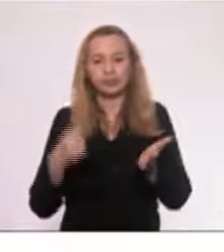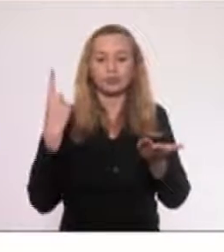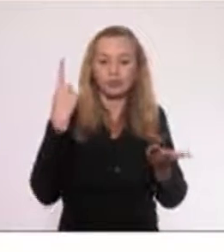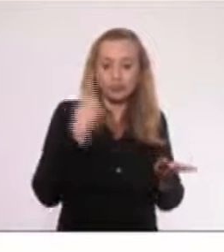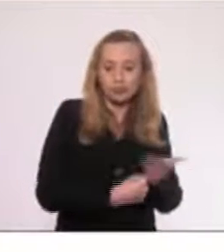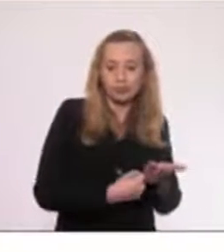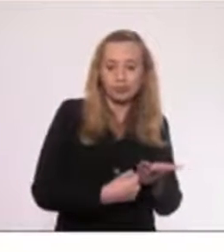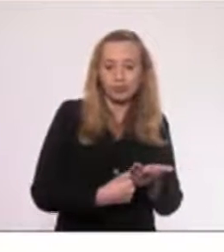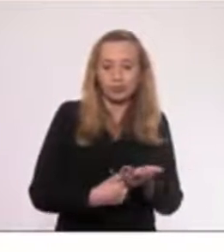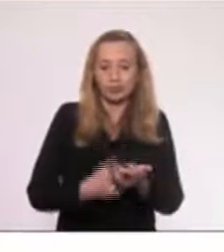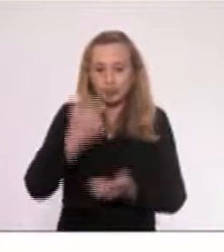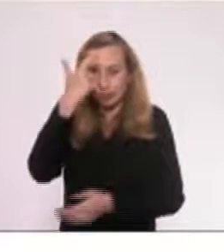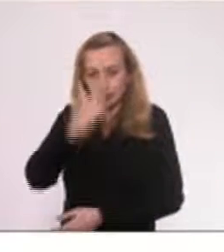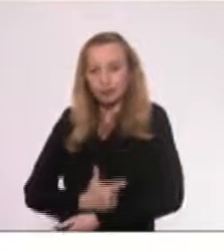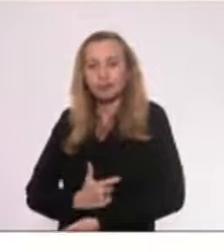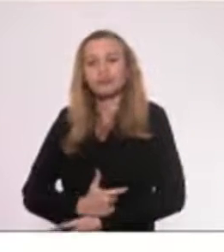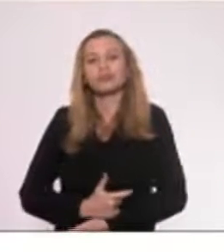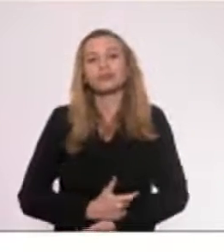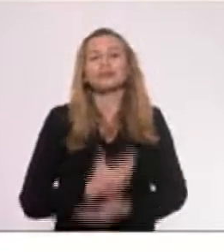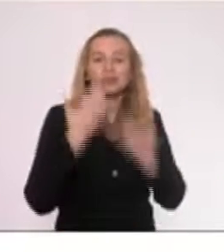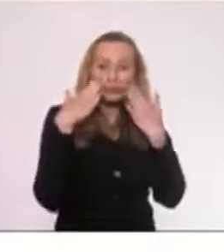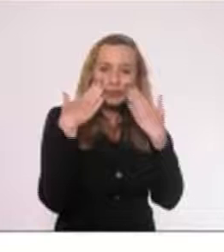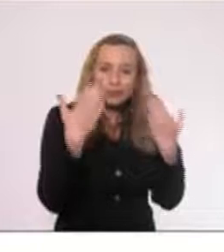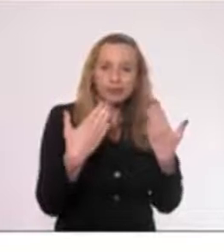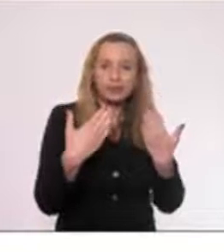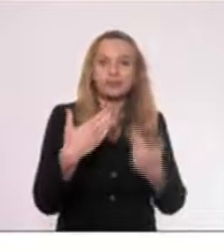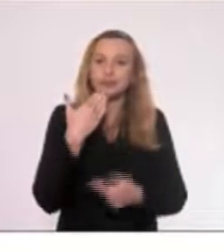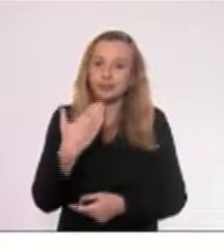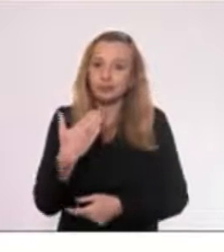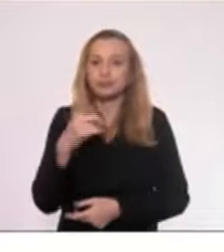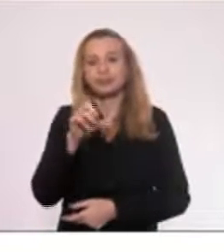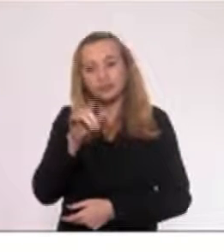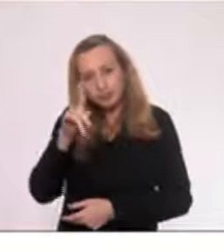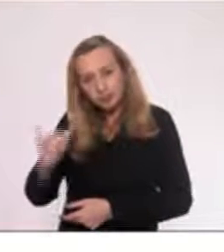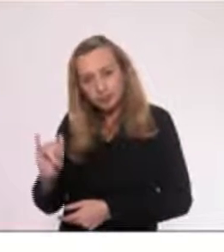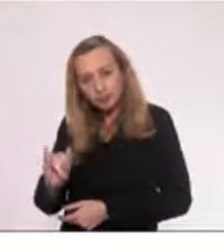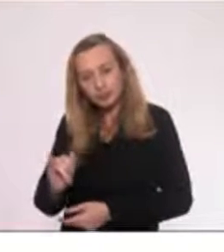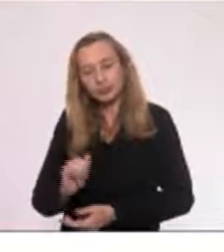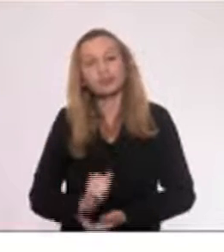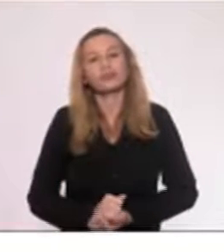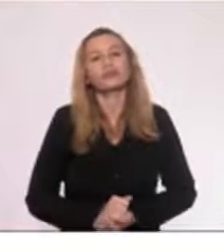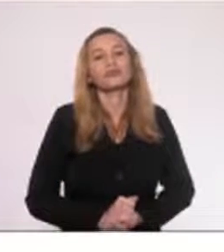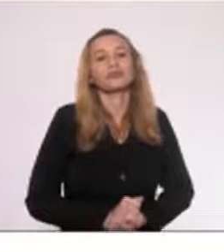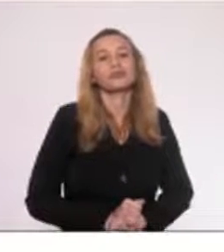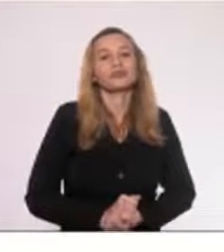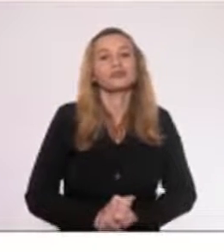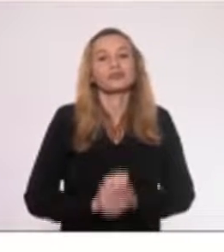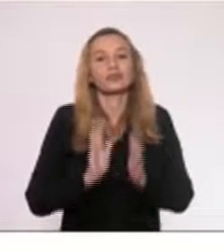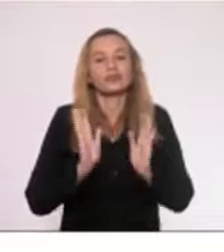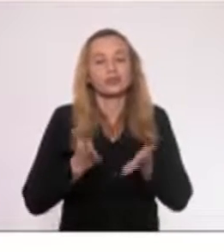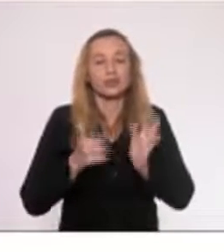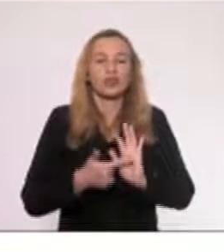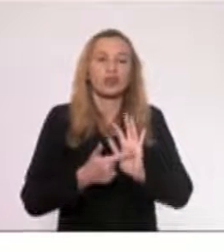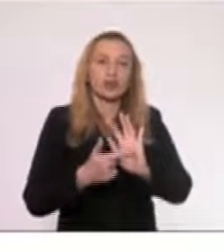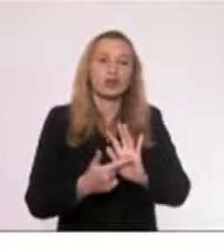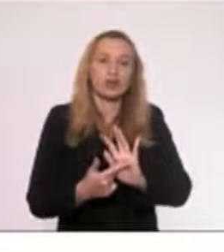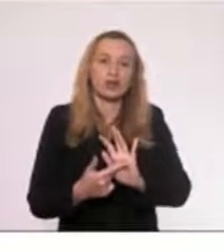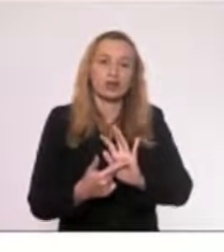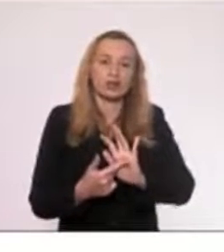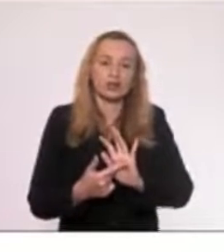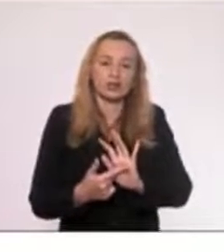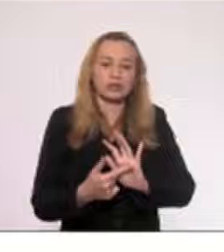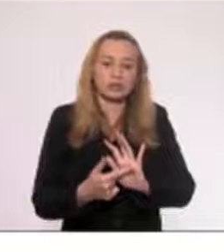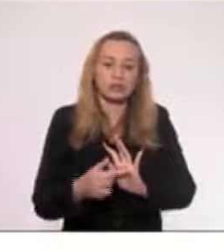compromisso moral com aqueles que apresentaram o pedido de CPI. Vossa Excelência hoje deu uma demonstração